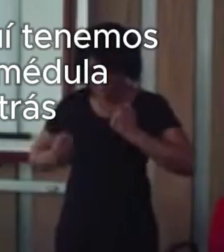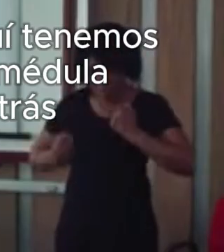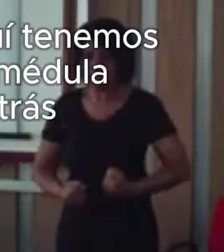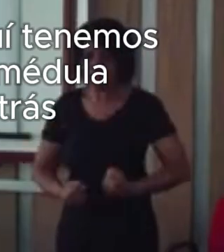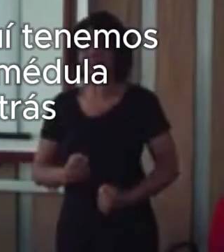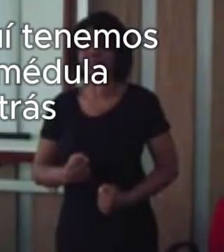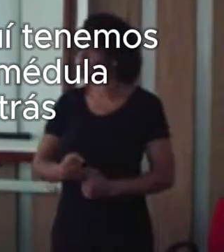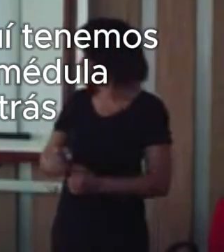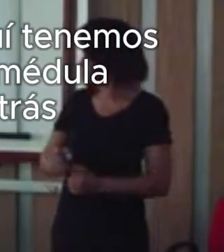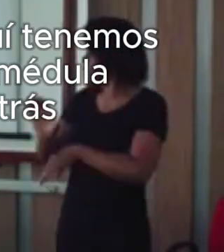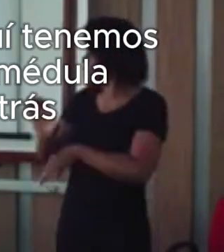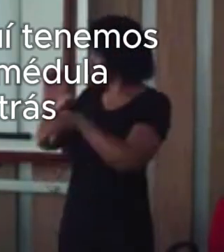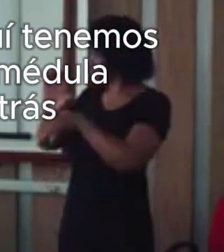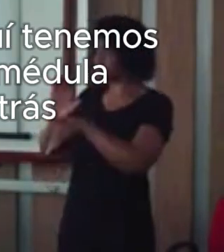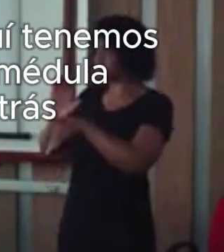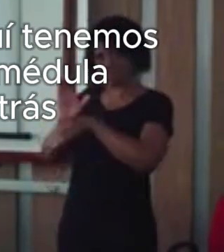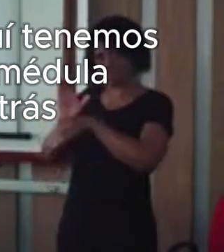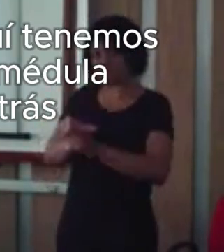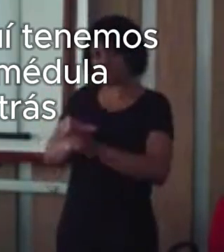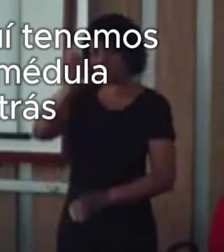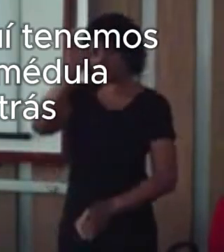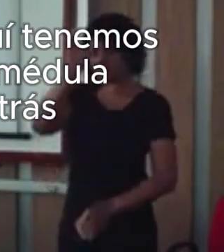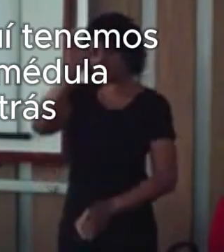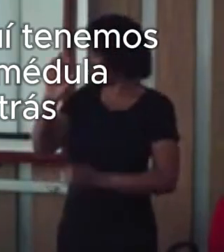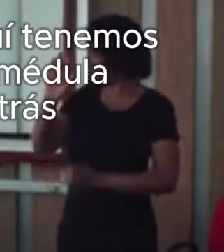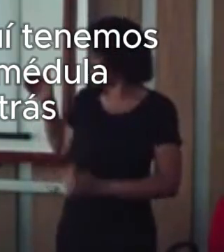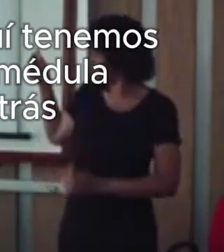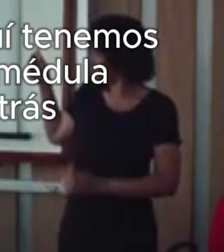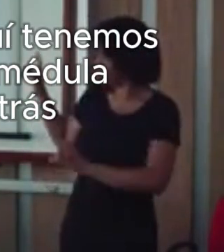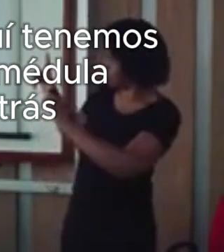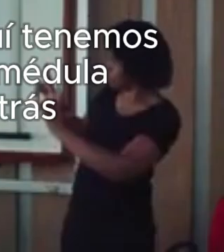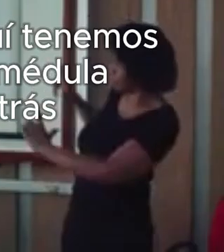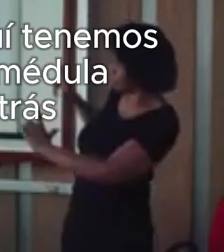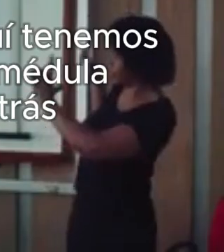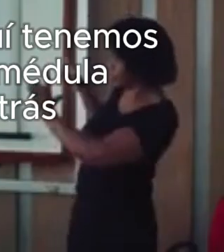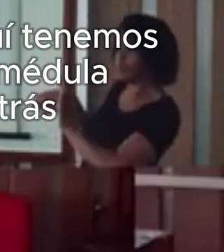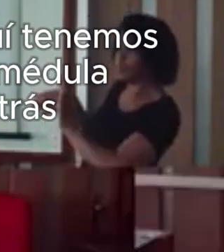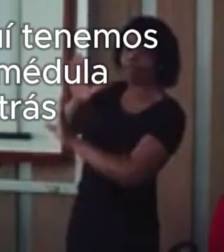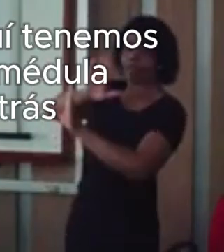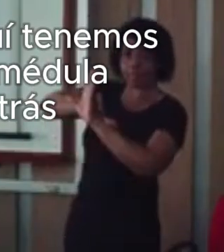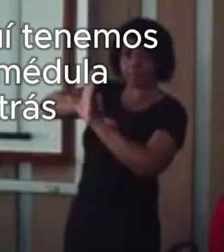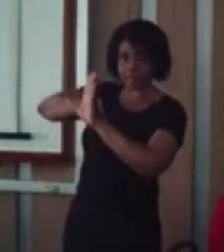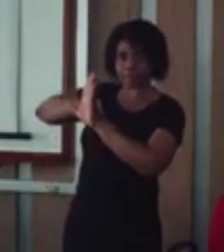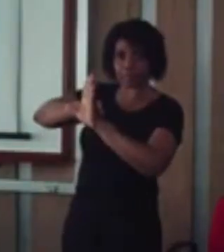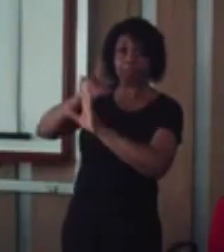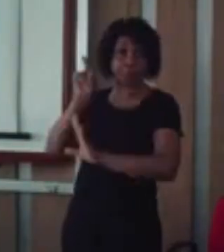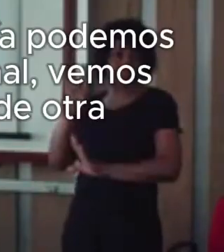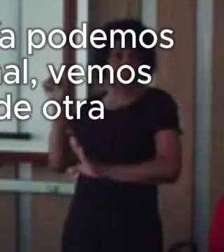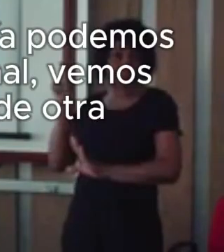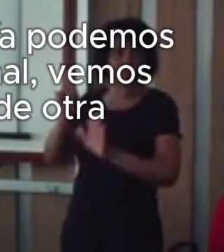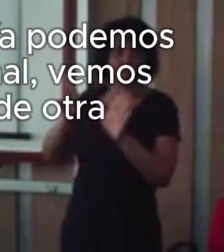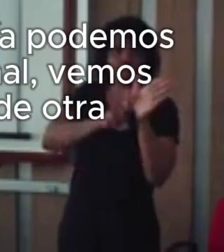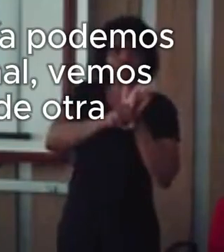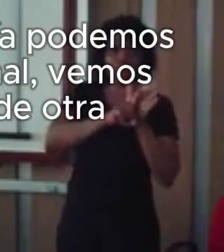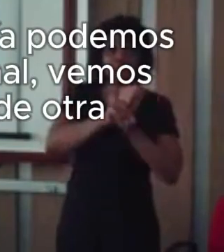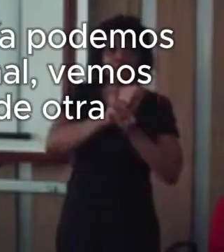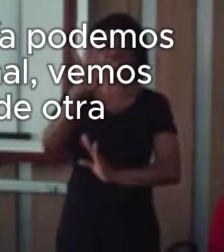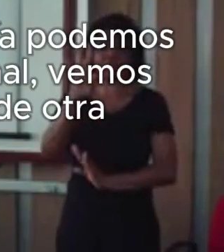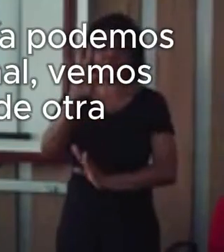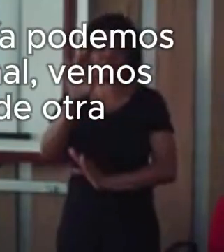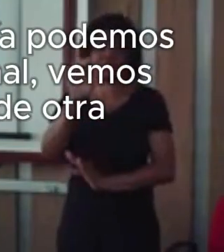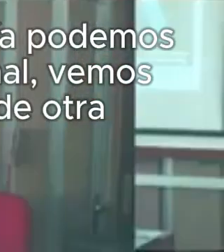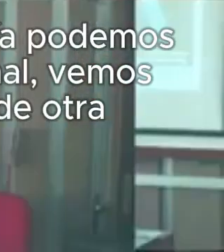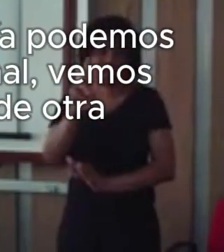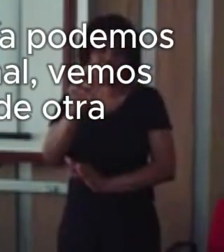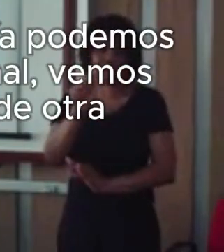mais cinzinho aqui, a coluna está aqui, ó, e a medula passando atrás. Isso aqui é um exame que chama tratografia. Aí,